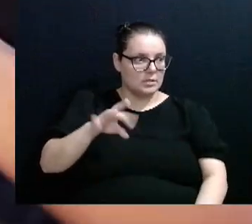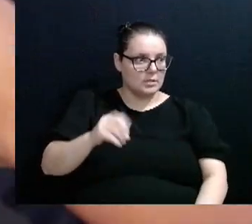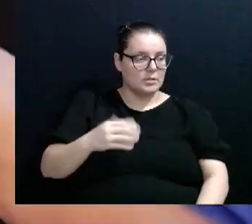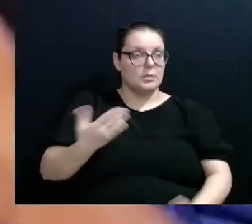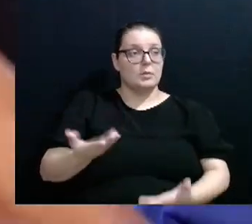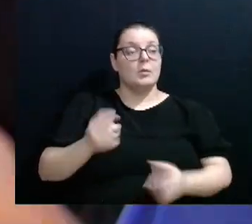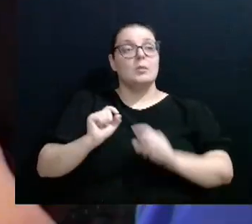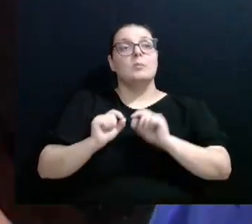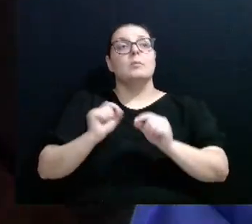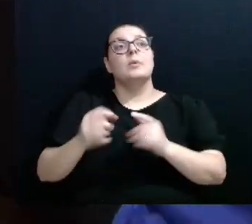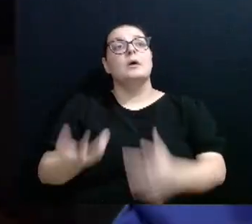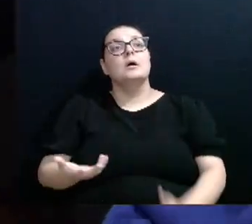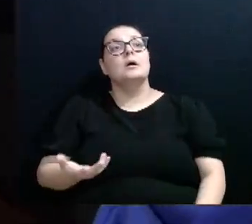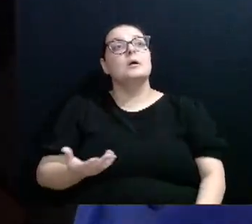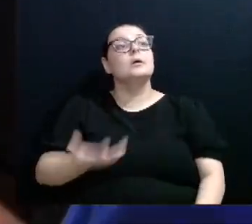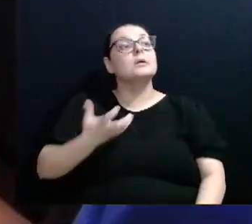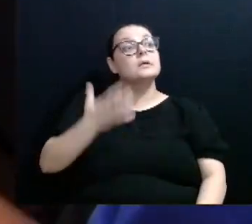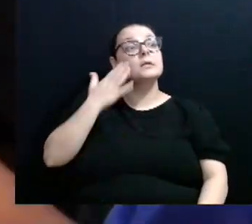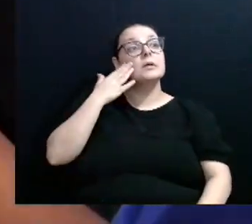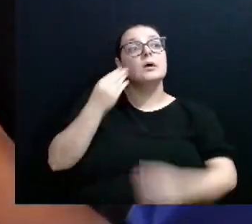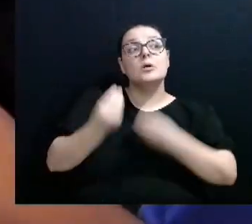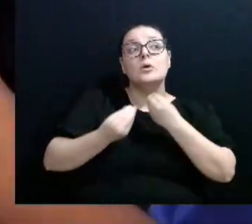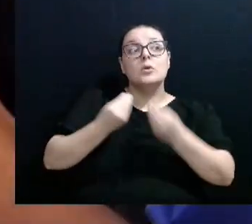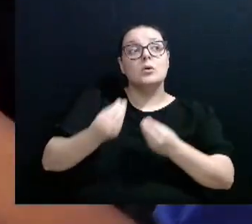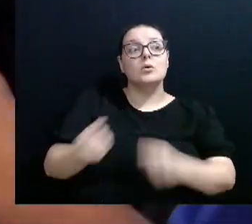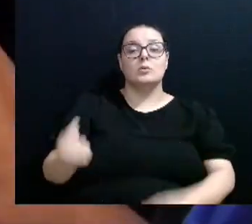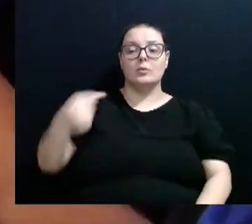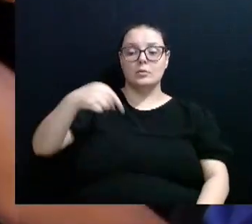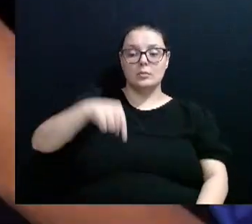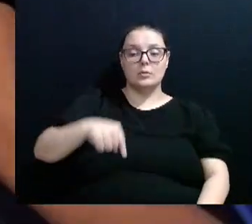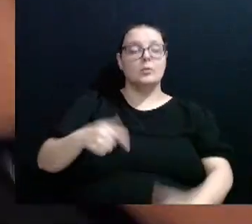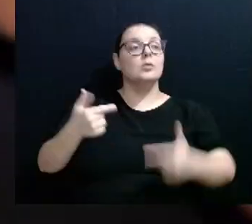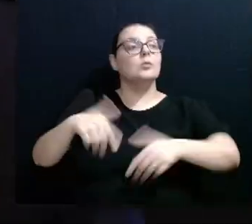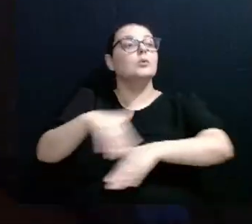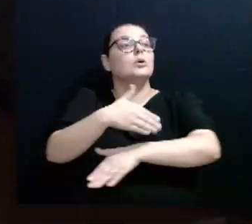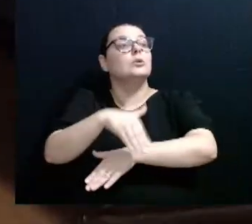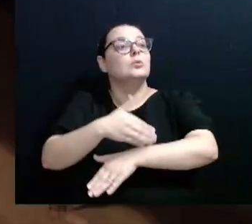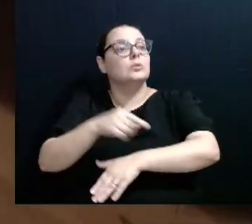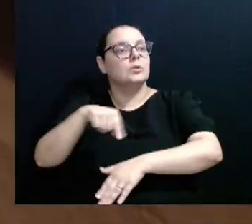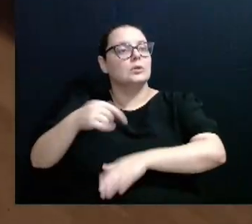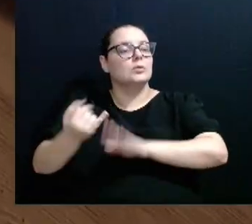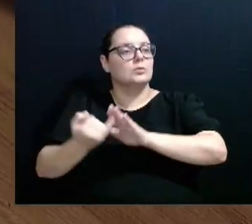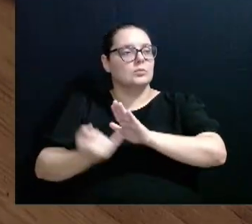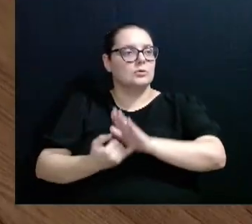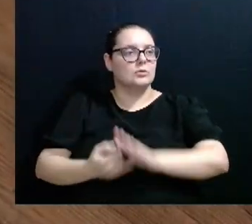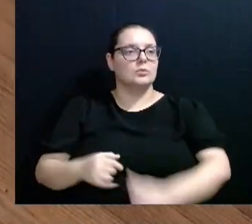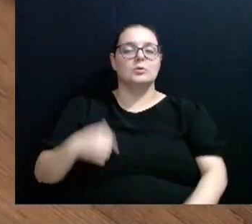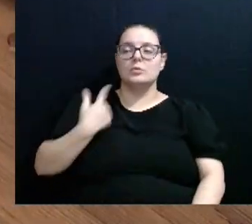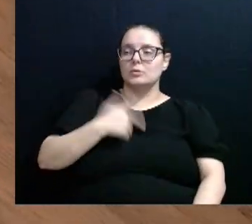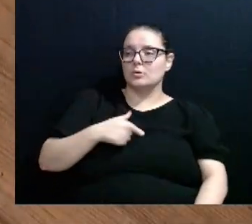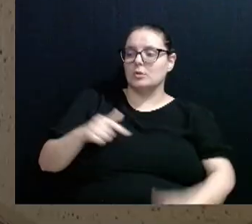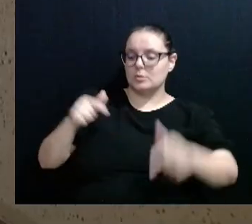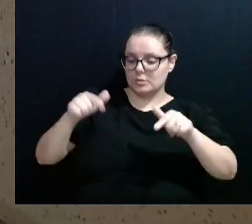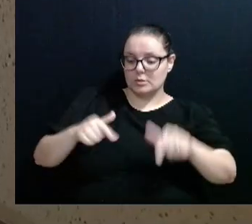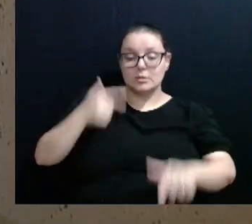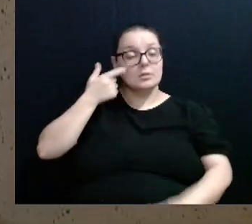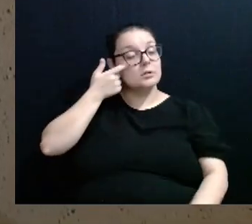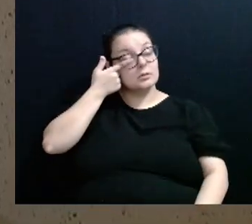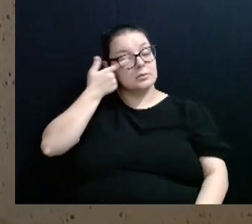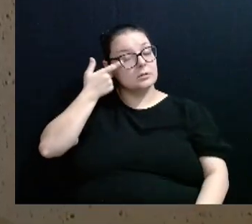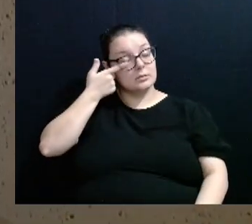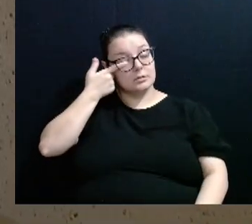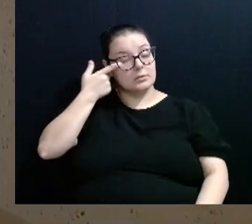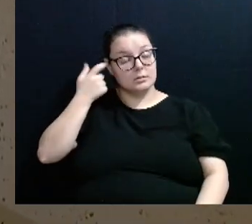quer saber como faz para vir até aqui, qual que é o endereço aqui do Instituto? Nós ficamos localizados na rua Vicente de Marque,